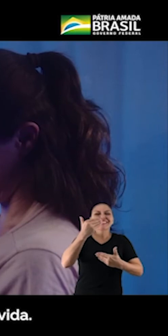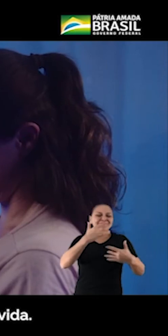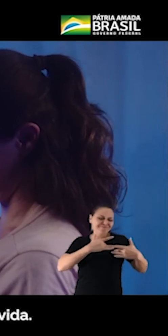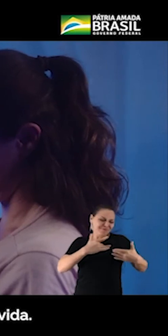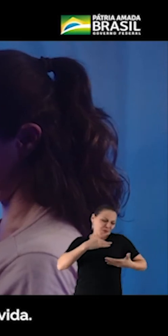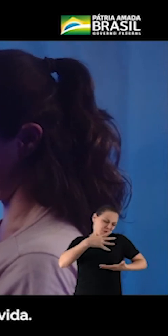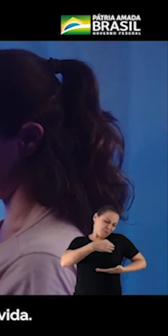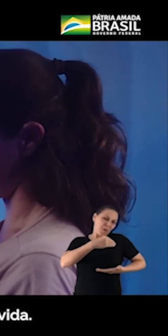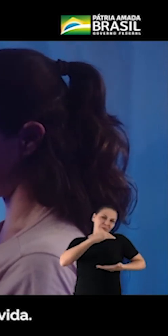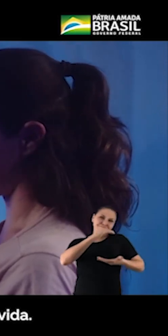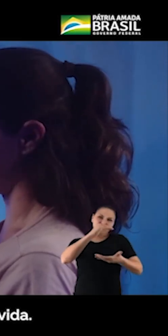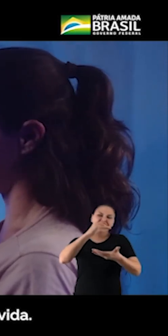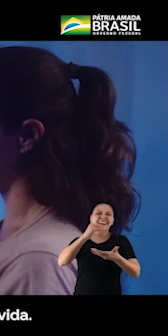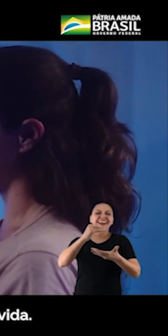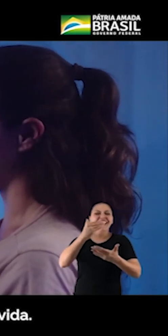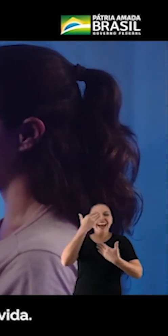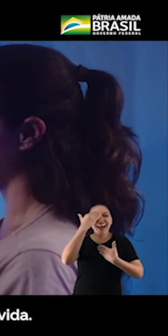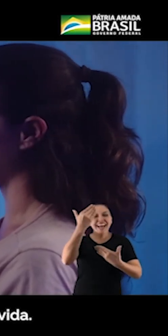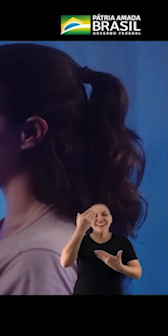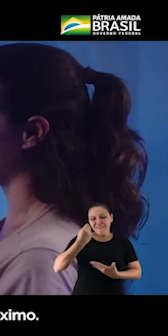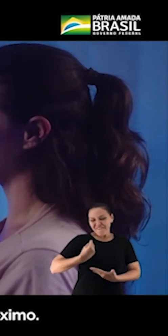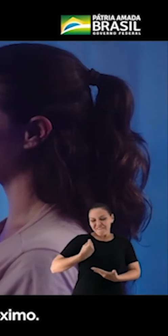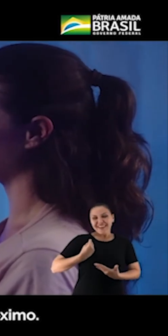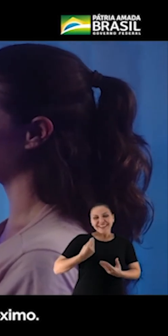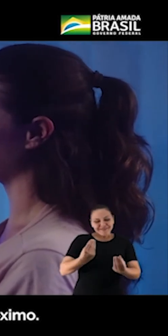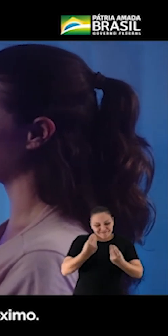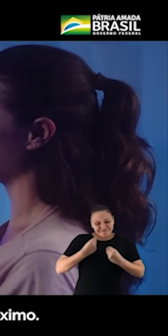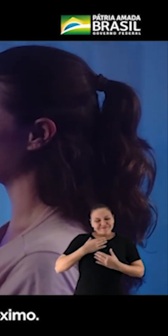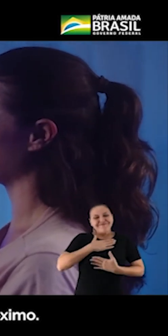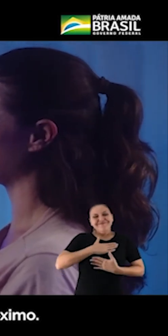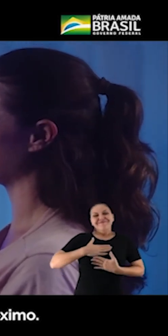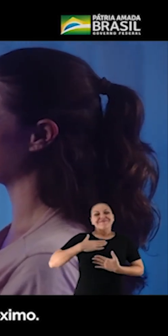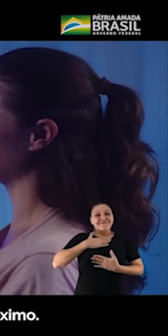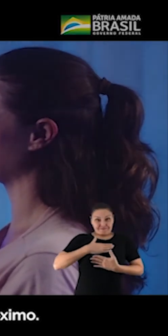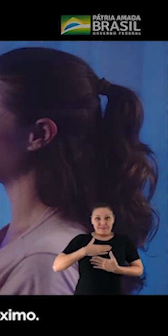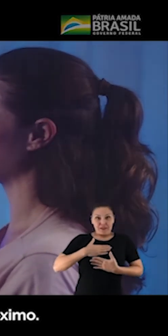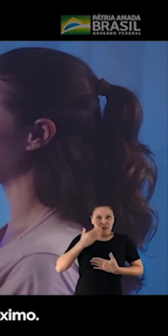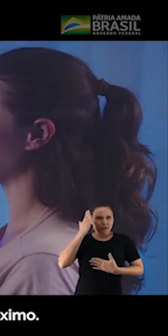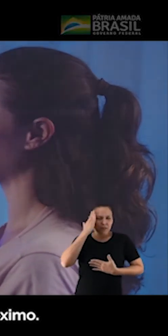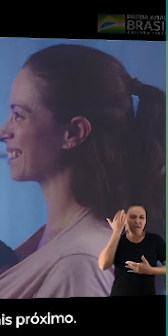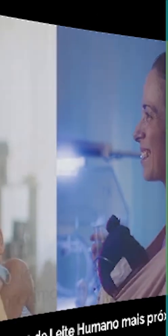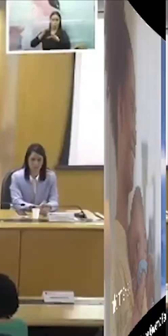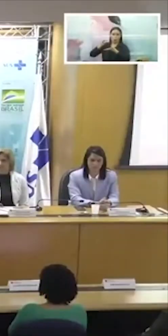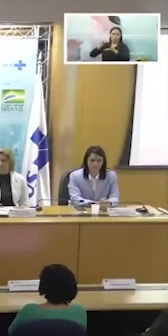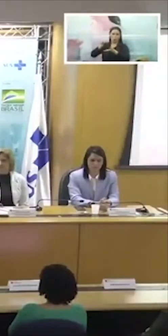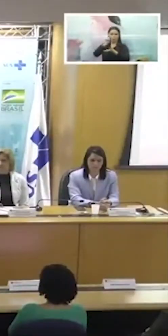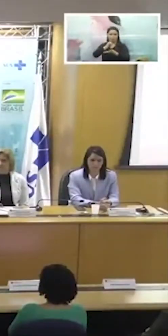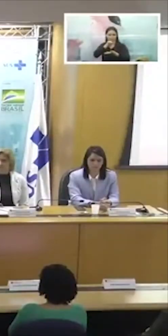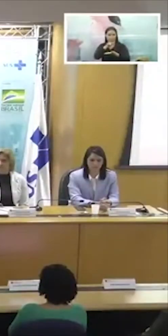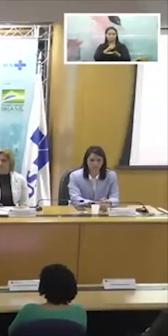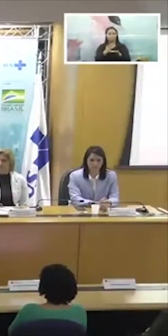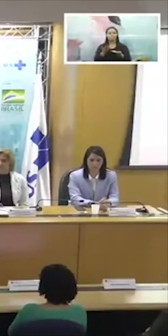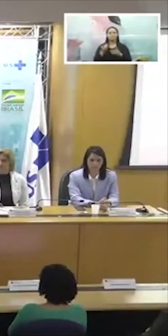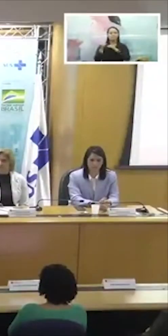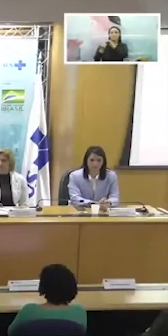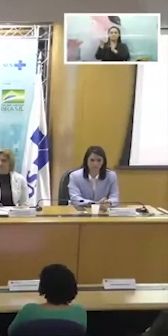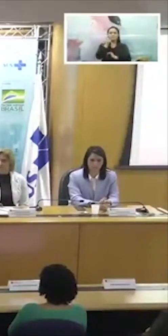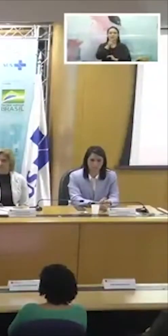e receba a gratidão de uma vida. Informe-se no banco de leite humano mais próximo. Quando a gente fala